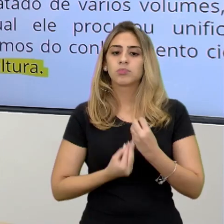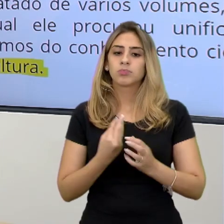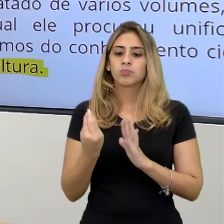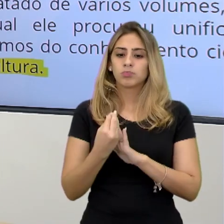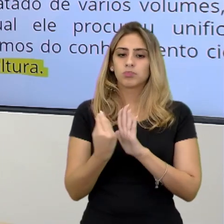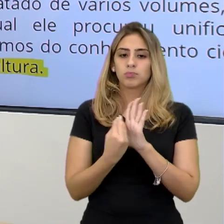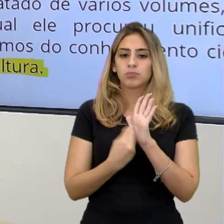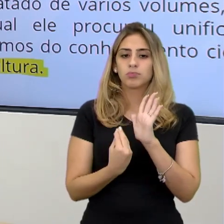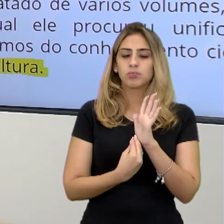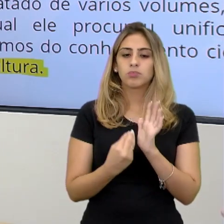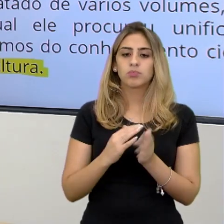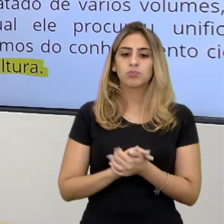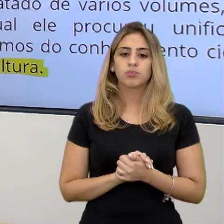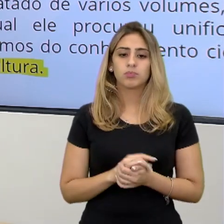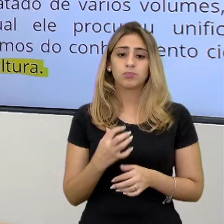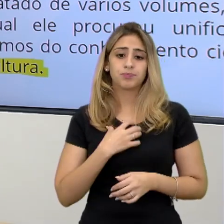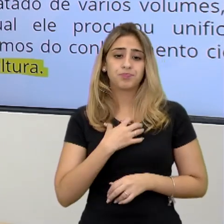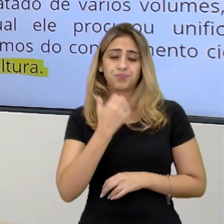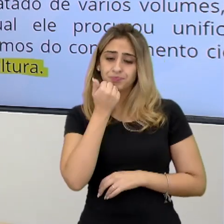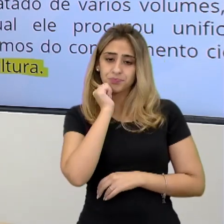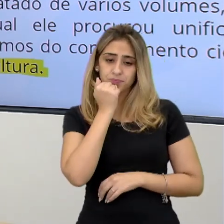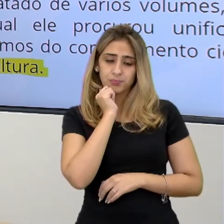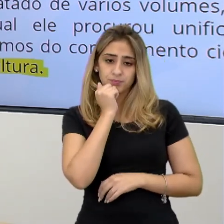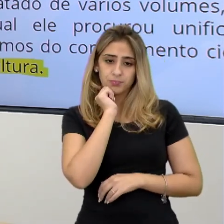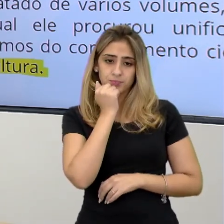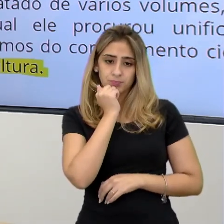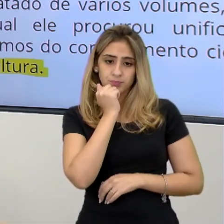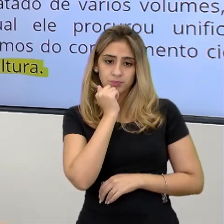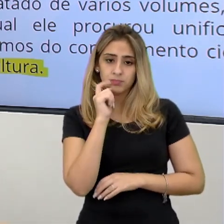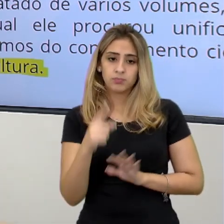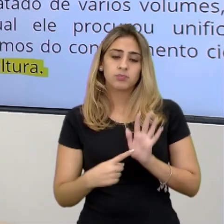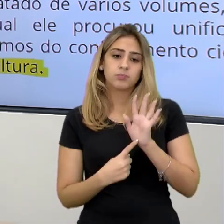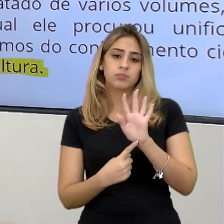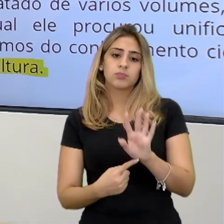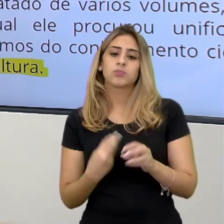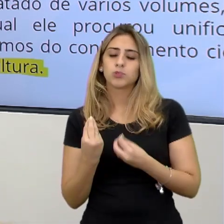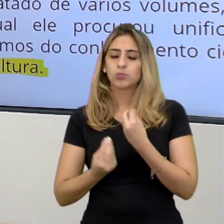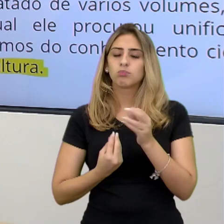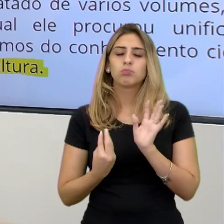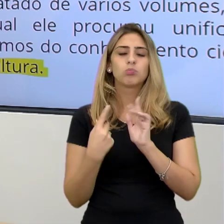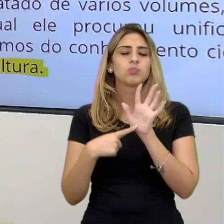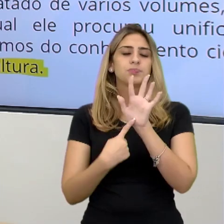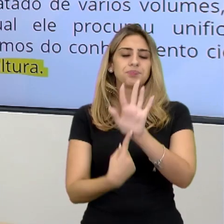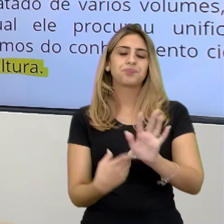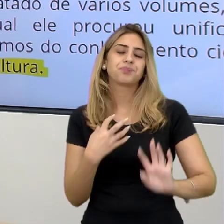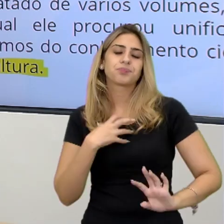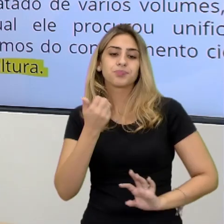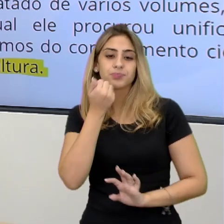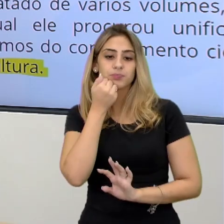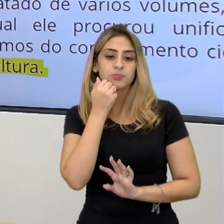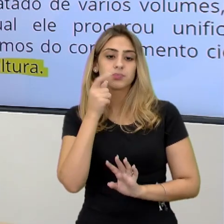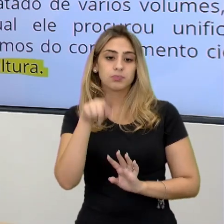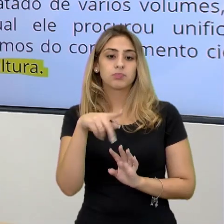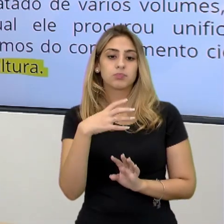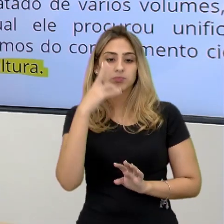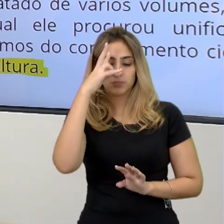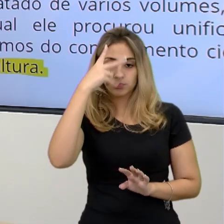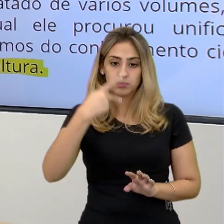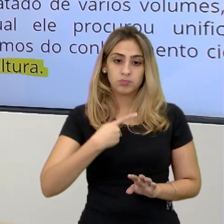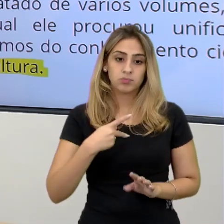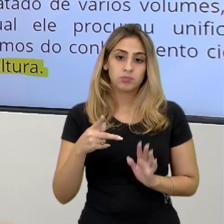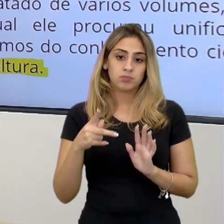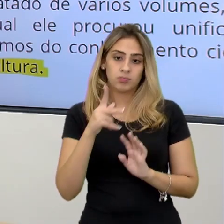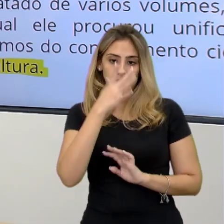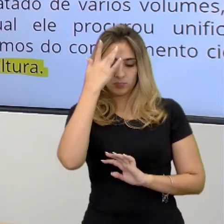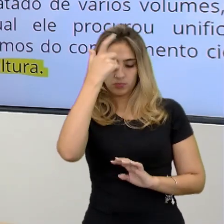aplicar o método científico, né? Ele vai mostrar como aplica o método científico utilizando a biografia de